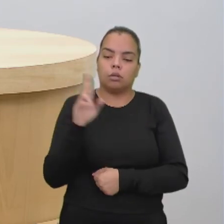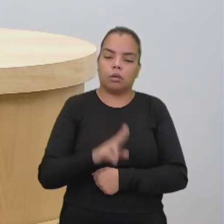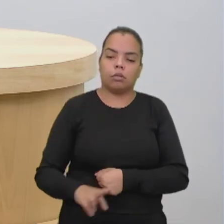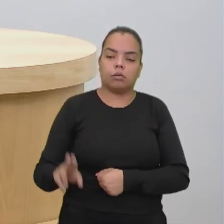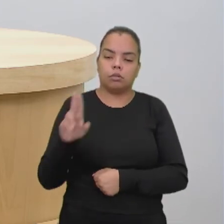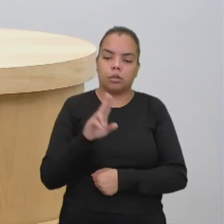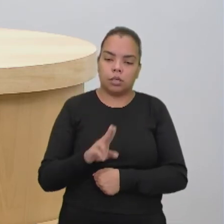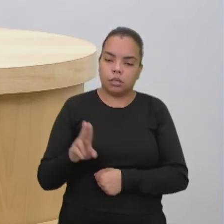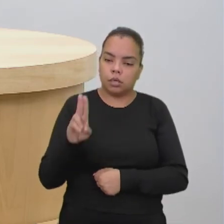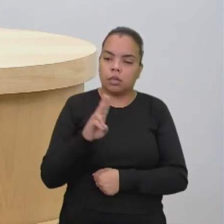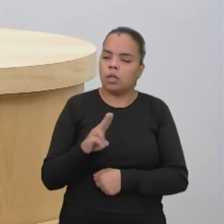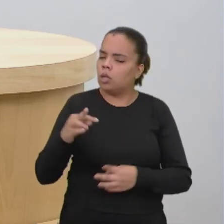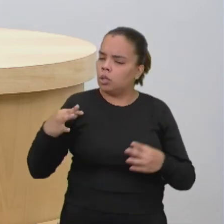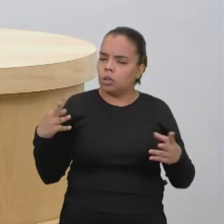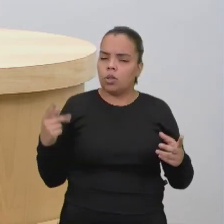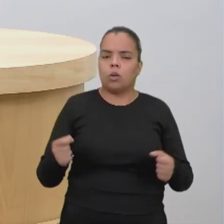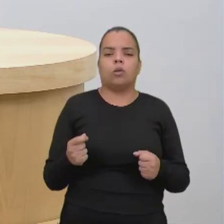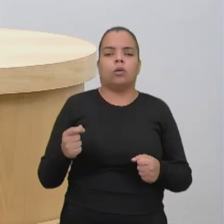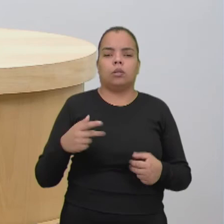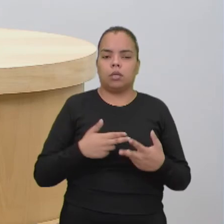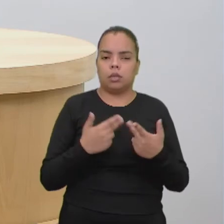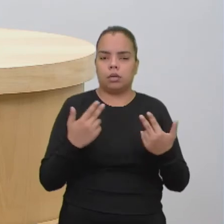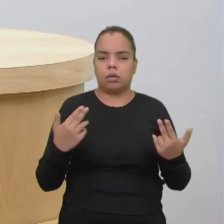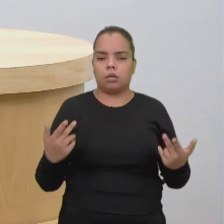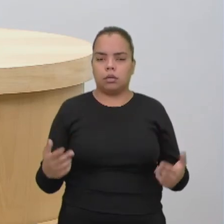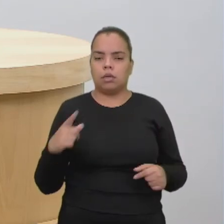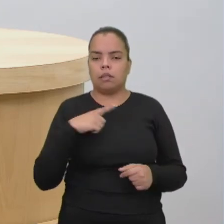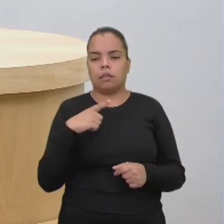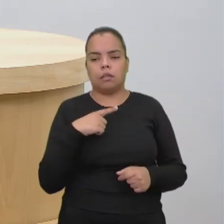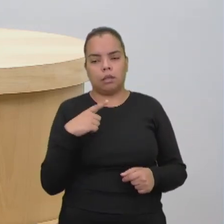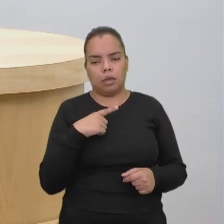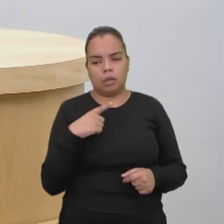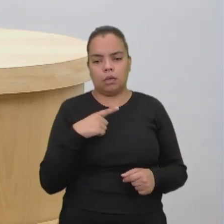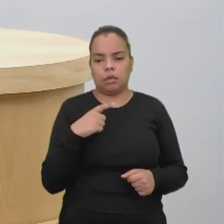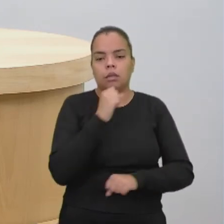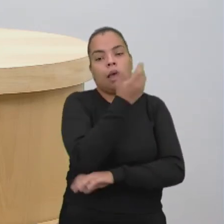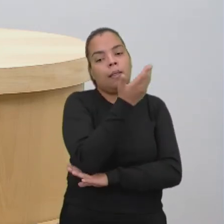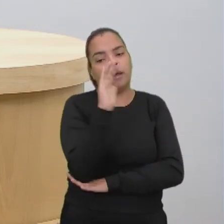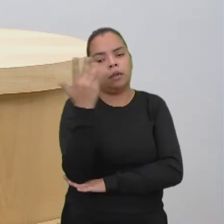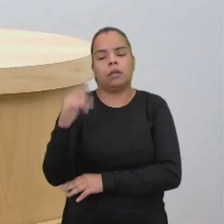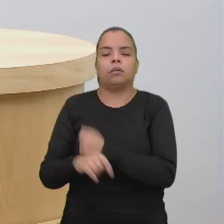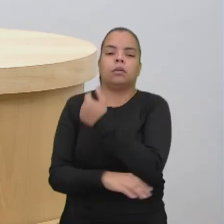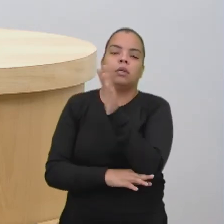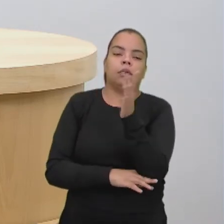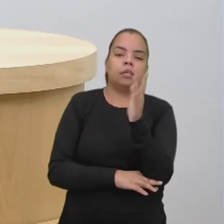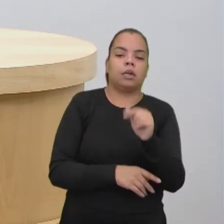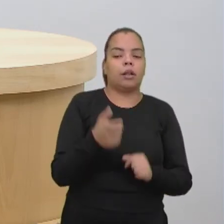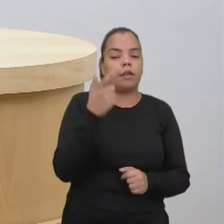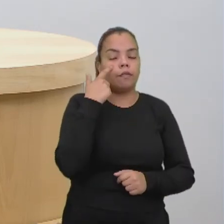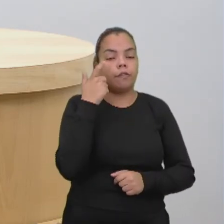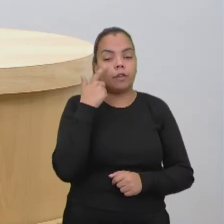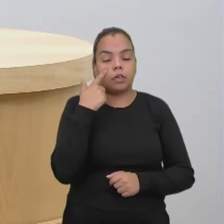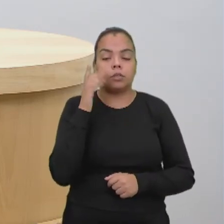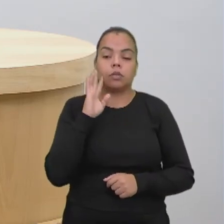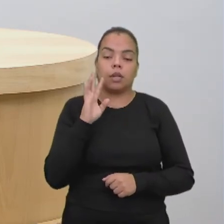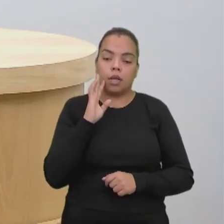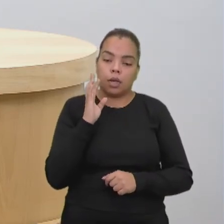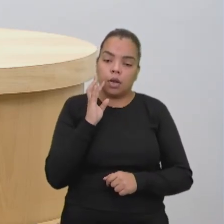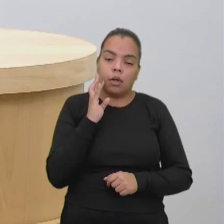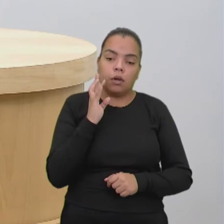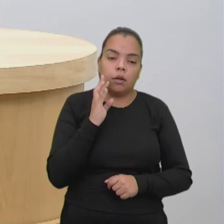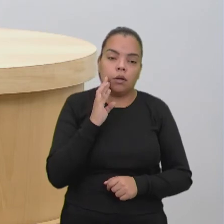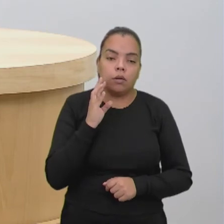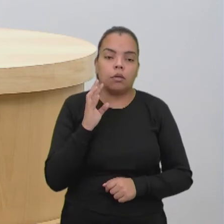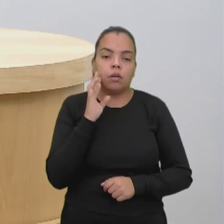nós utilizamos, e todos os produtos que nós utilizamos, a matéria-prima vem da natureza, né? Agora vejam que interessante quando você tem, né,